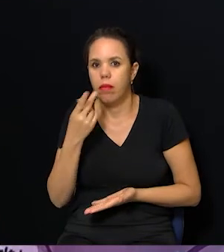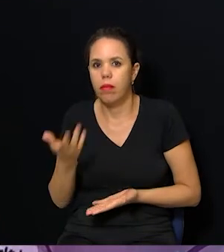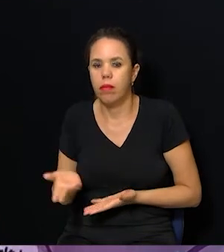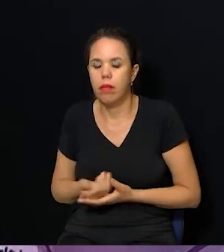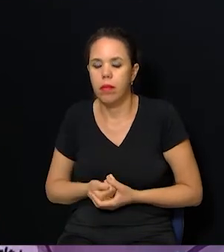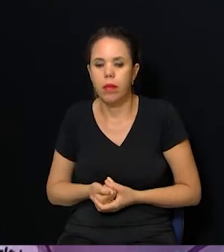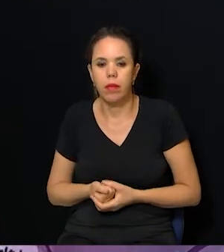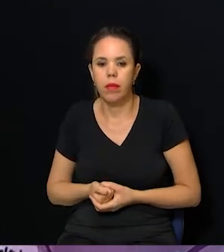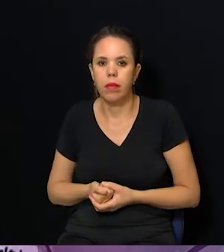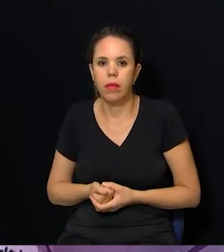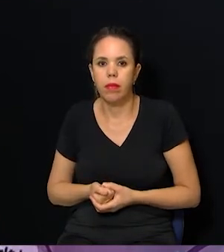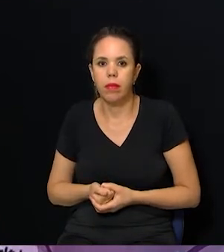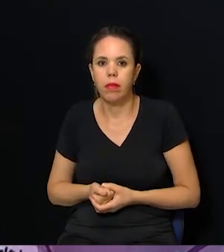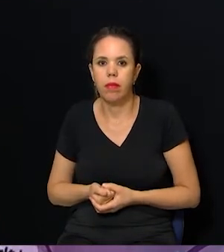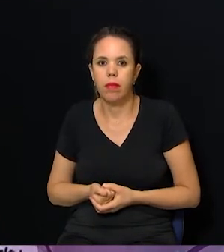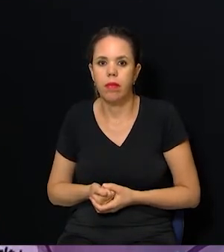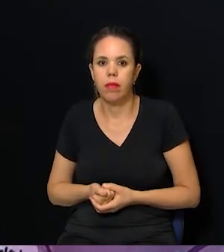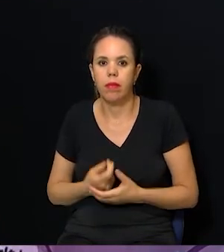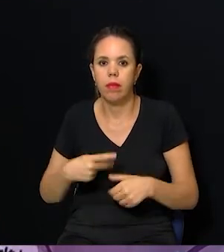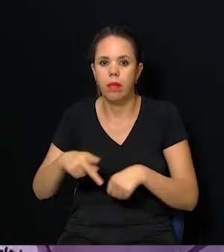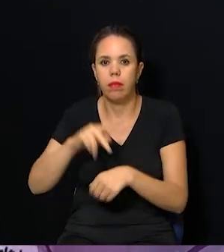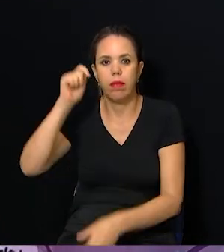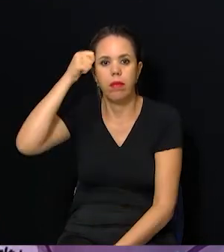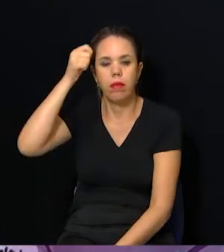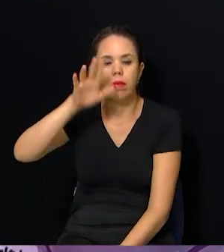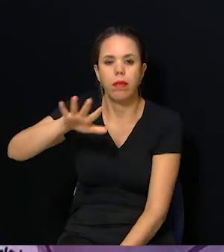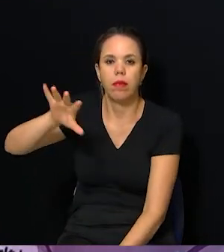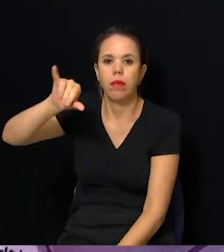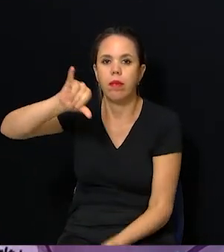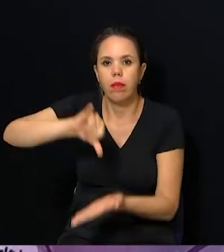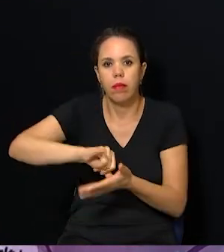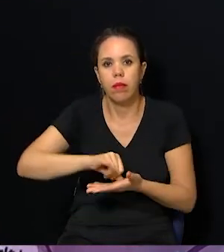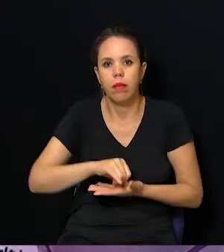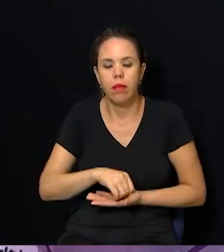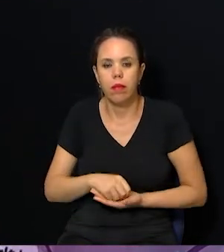aqui mais especificamente os países da África Central,